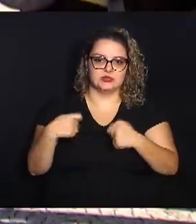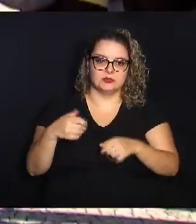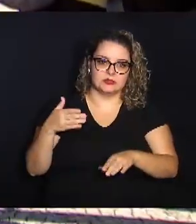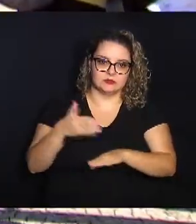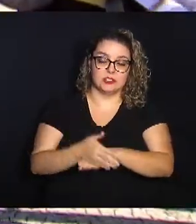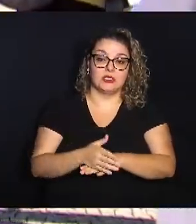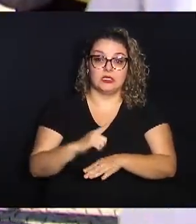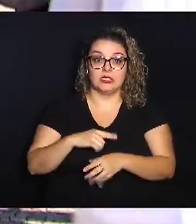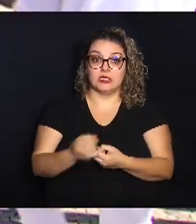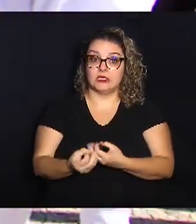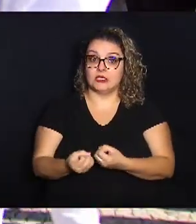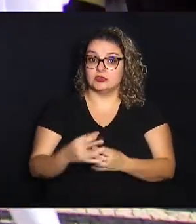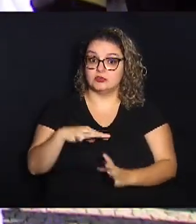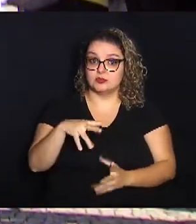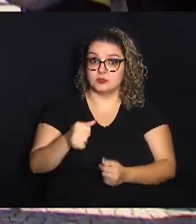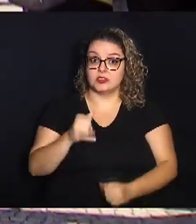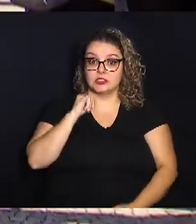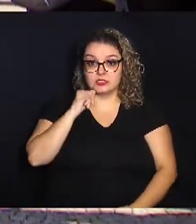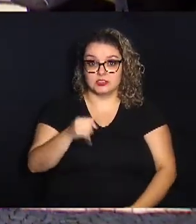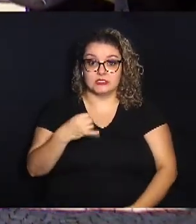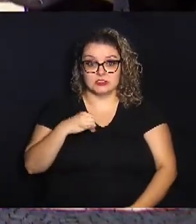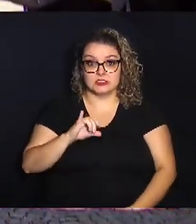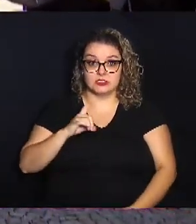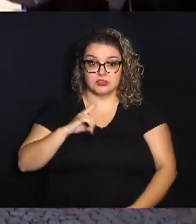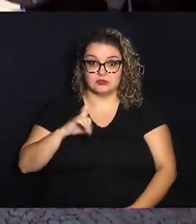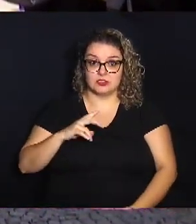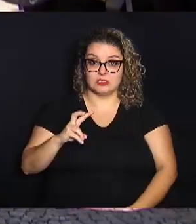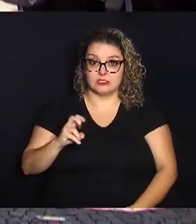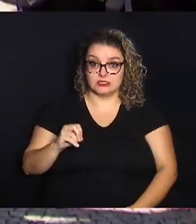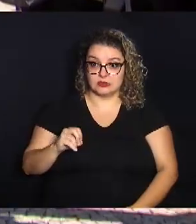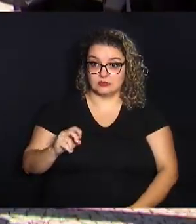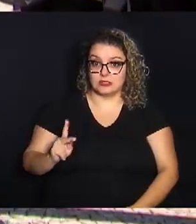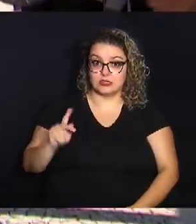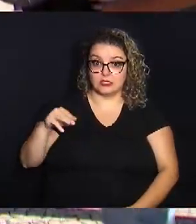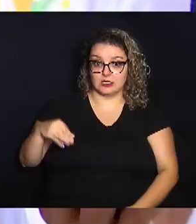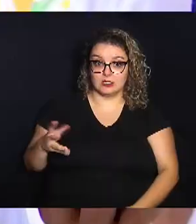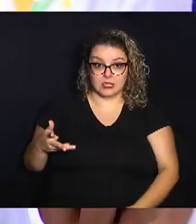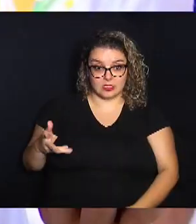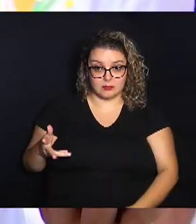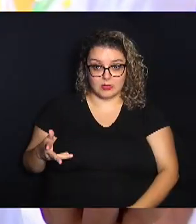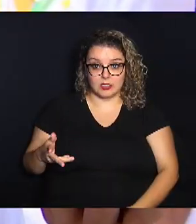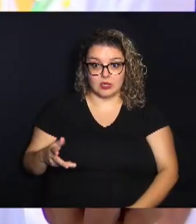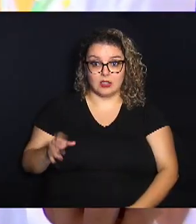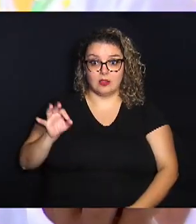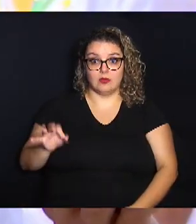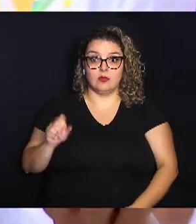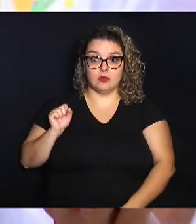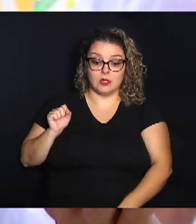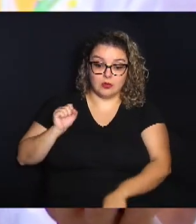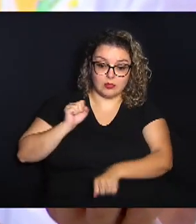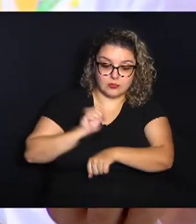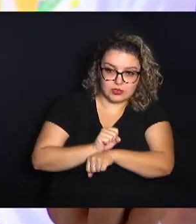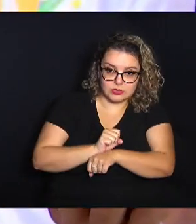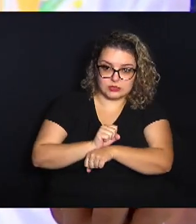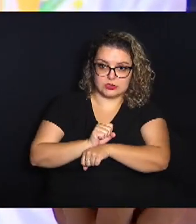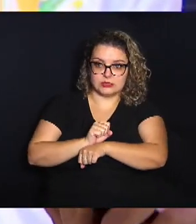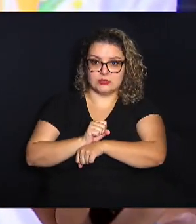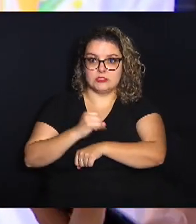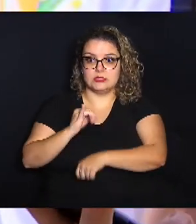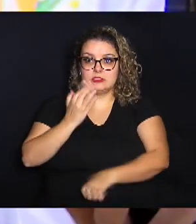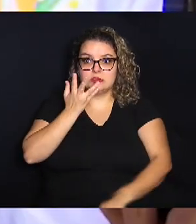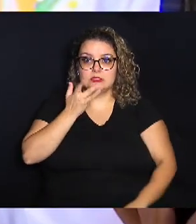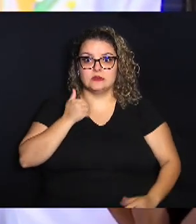dados mundiais que dizem que se você tiver a 50 km por hora, a chance de você frear um veículo, se uma criança, por